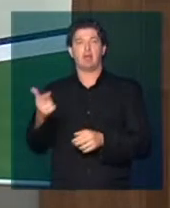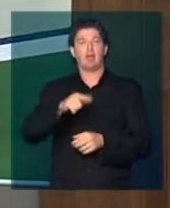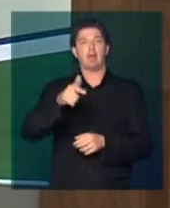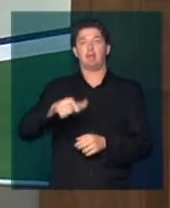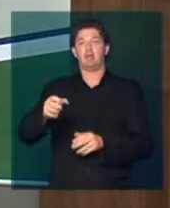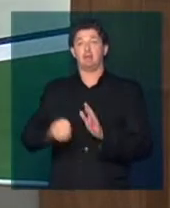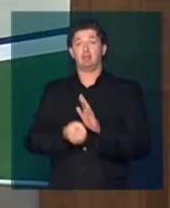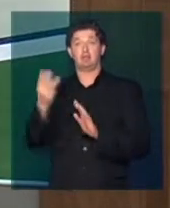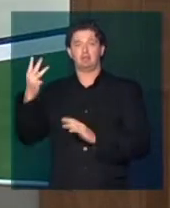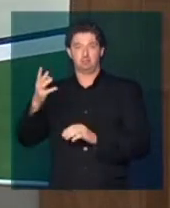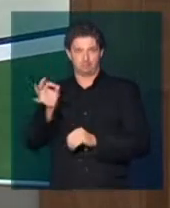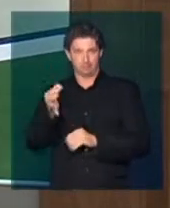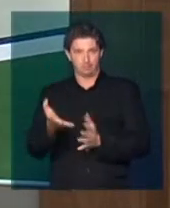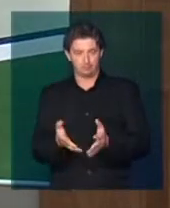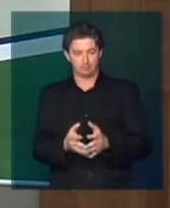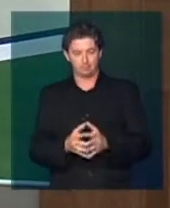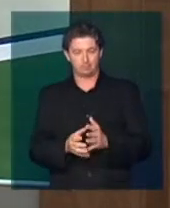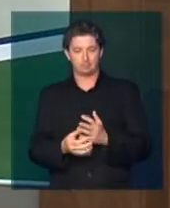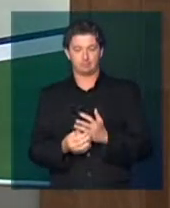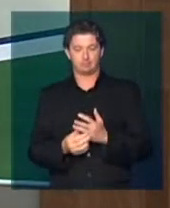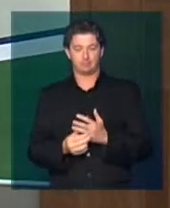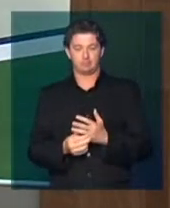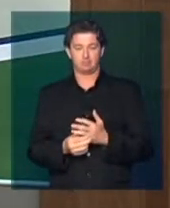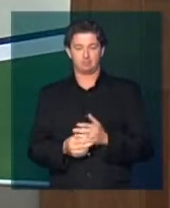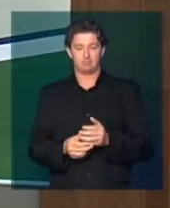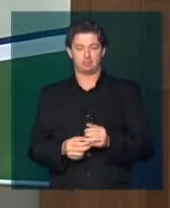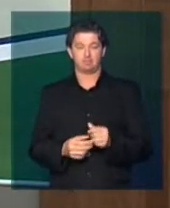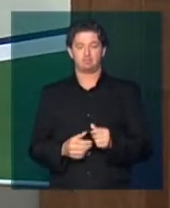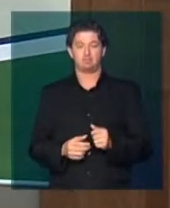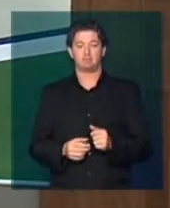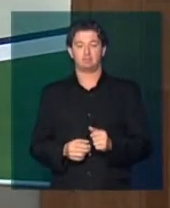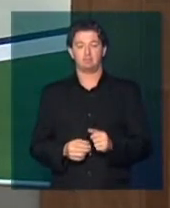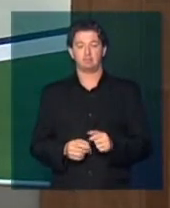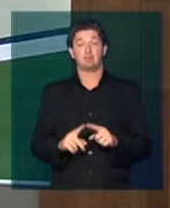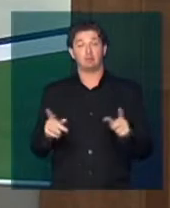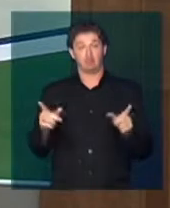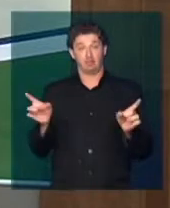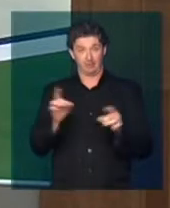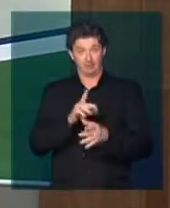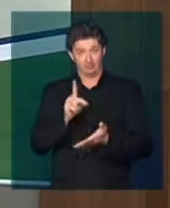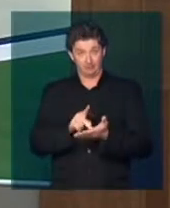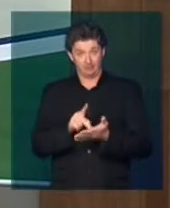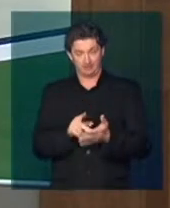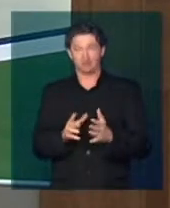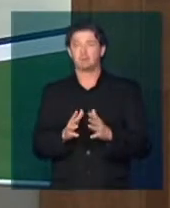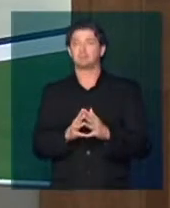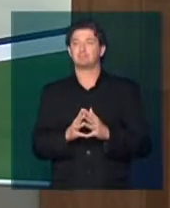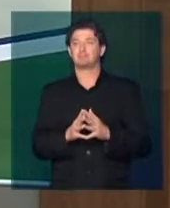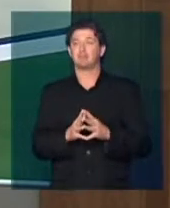vezes a palavra que vai finalizar. Mas, finalizando